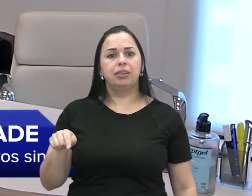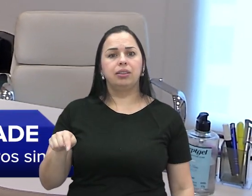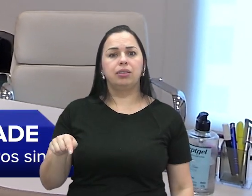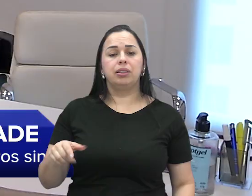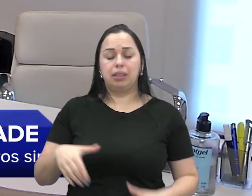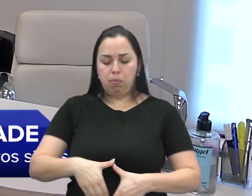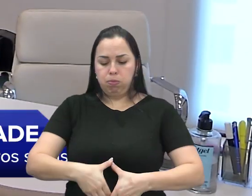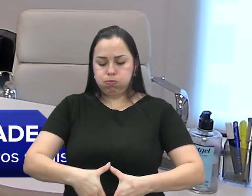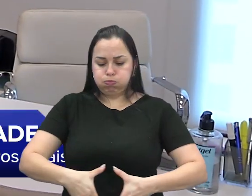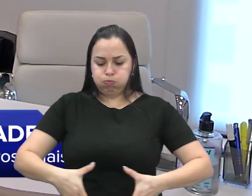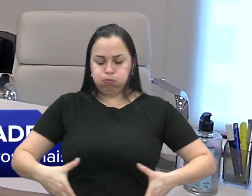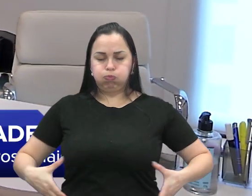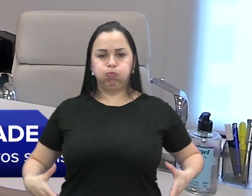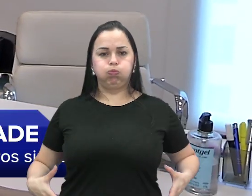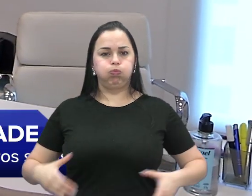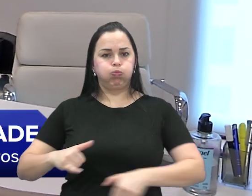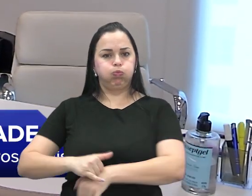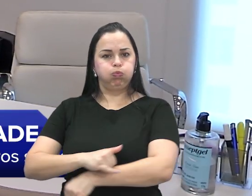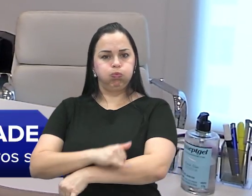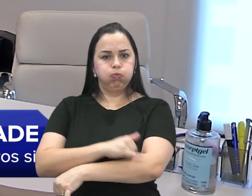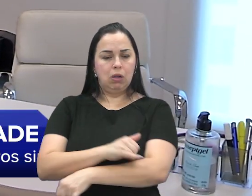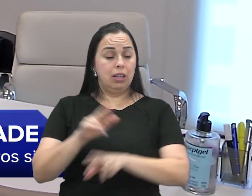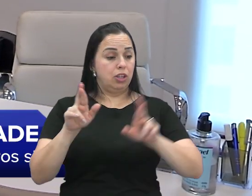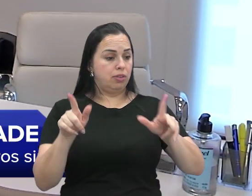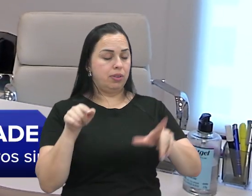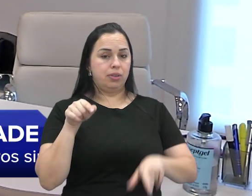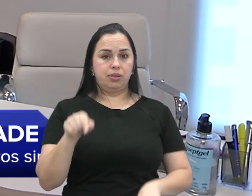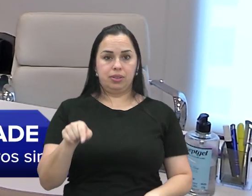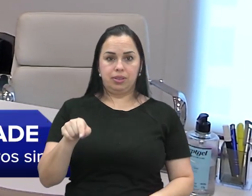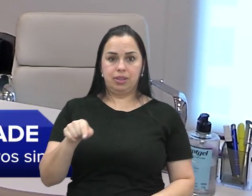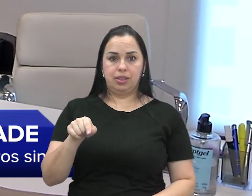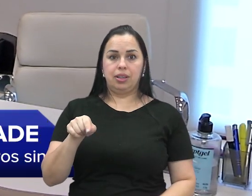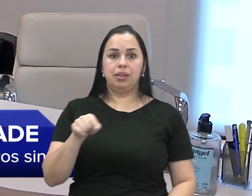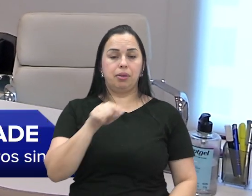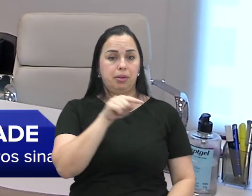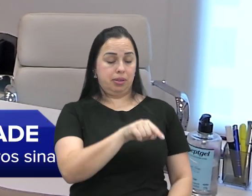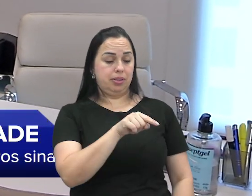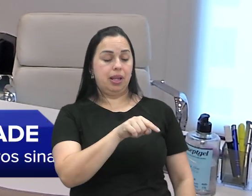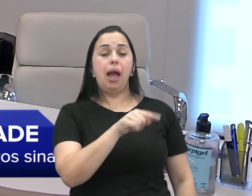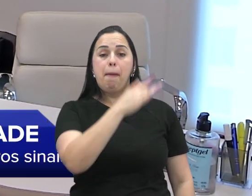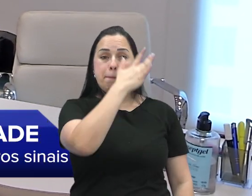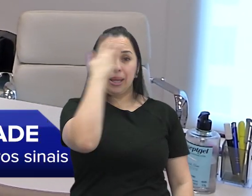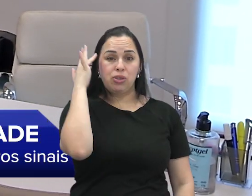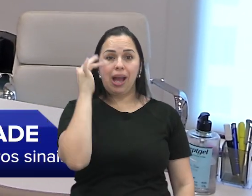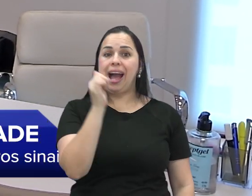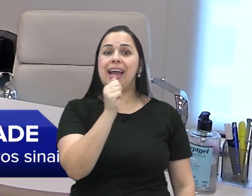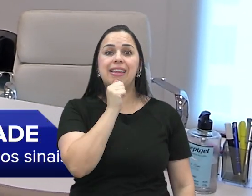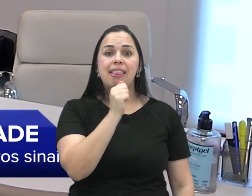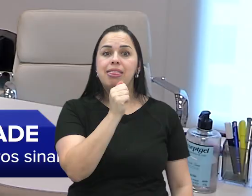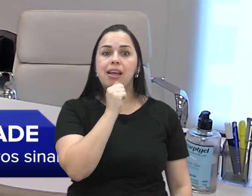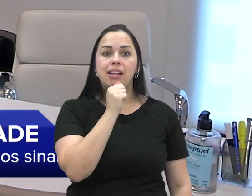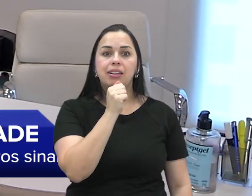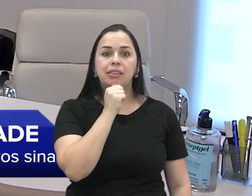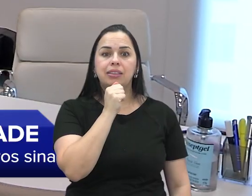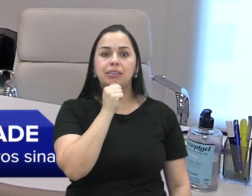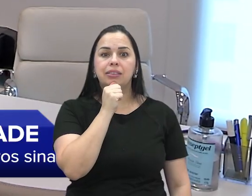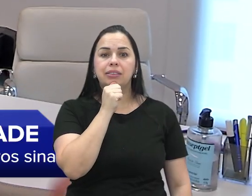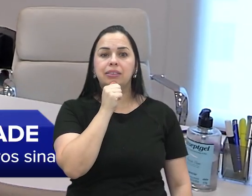o excesso de gordura corporal. A diferença seria que numa obesidade pré-clínica, o indivíduo ainda não estaria